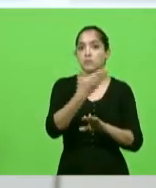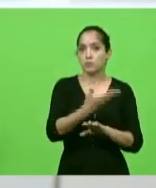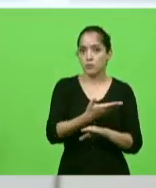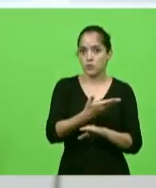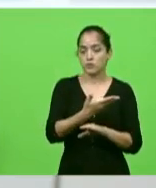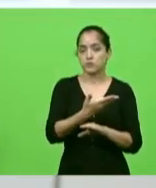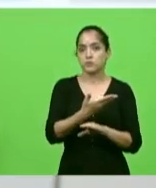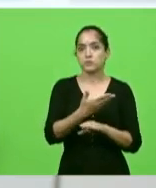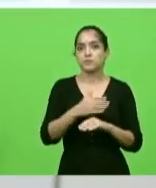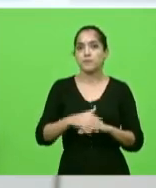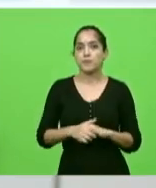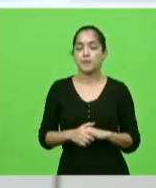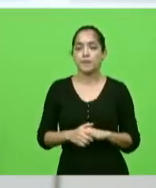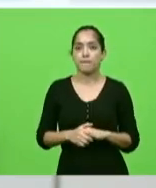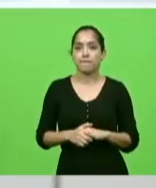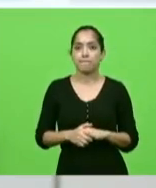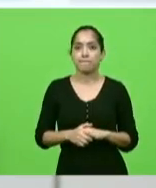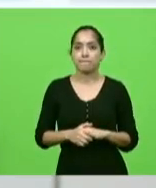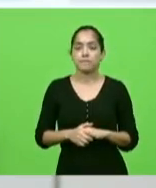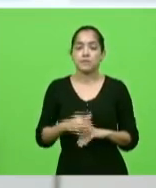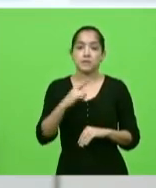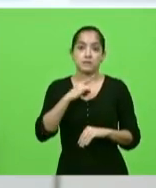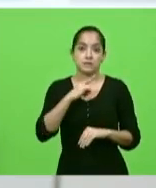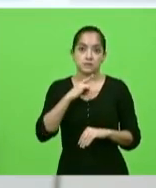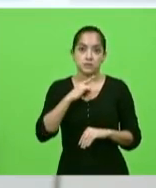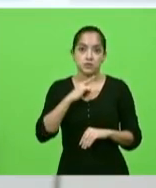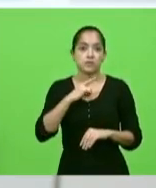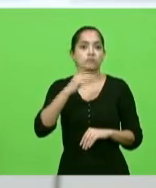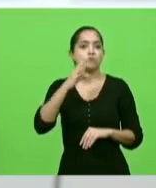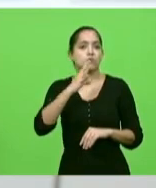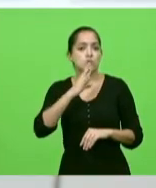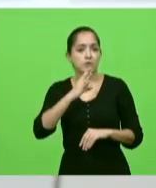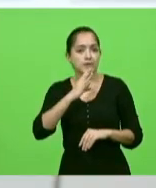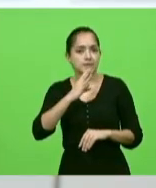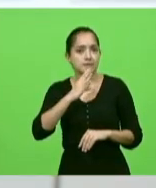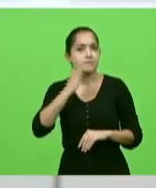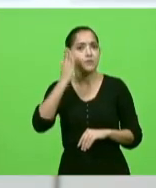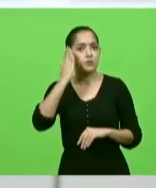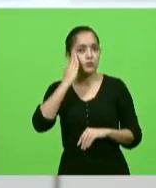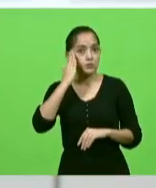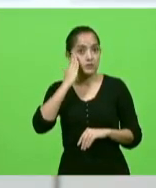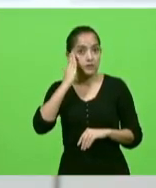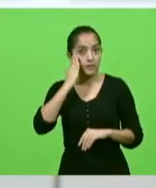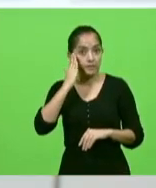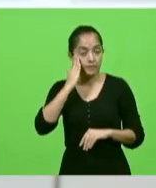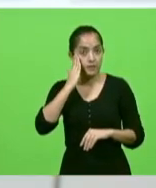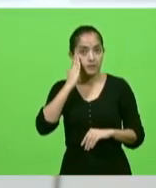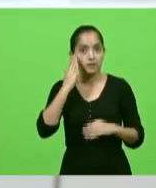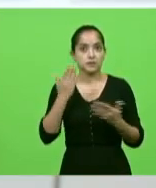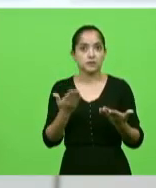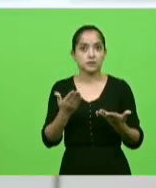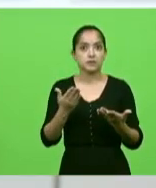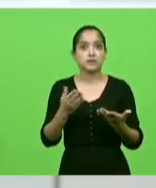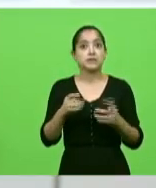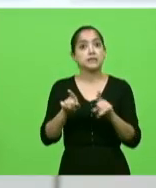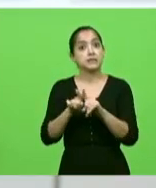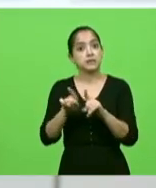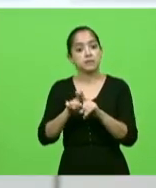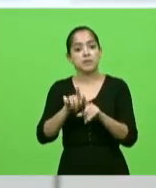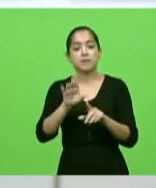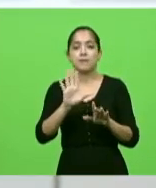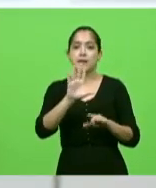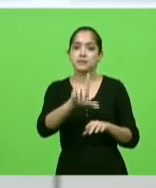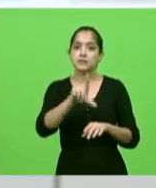quando quanto tenha tido conhecimento dobrar do inpromo e optar por